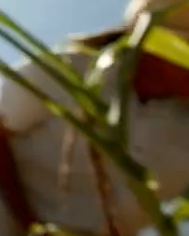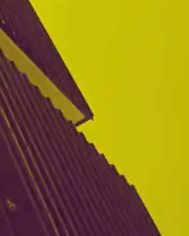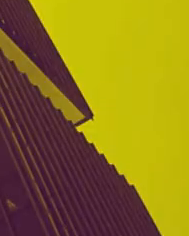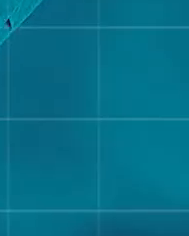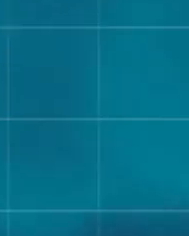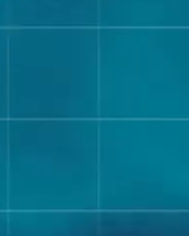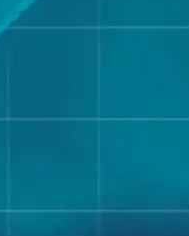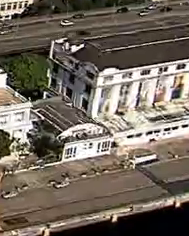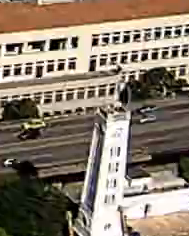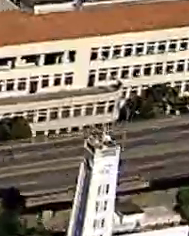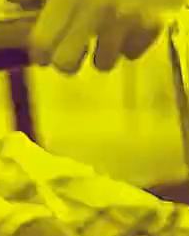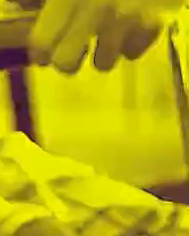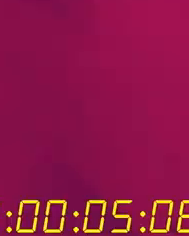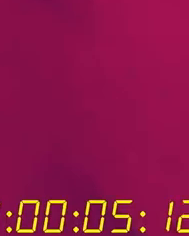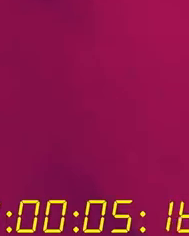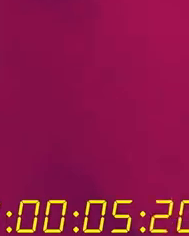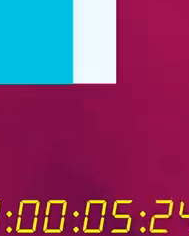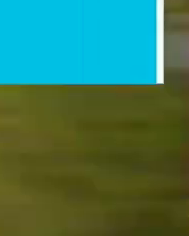domingo